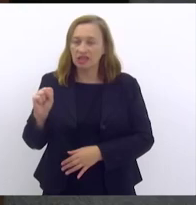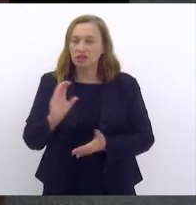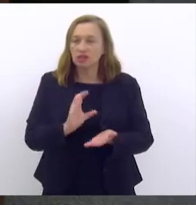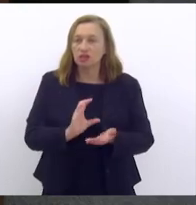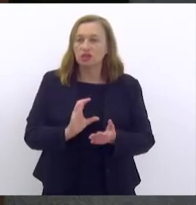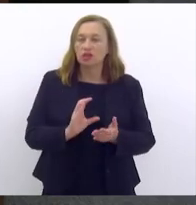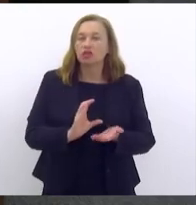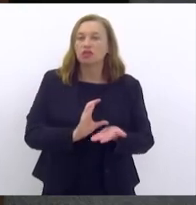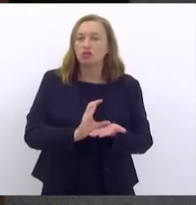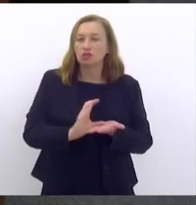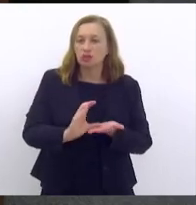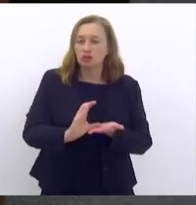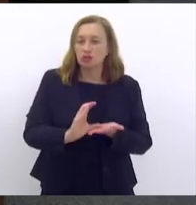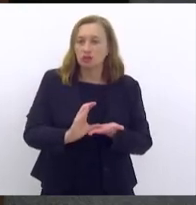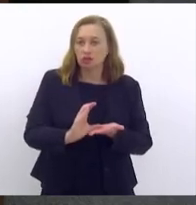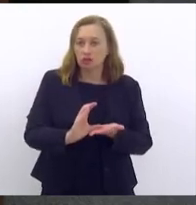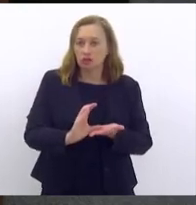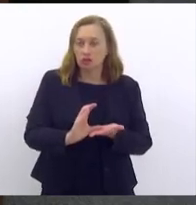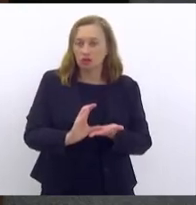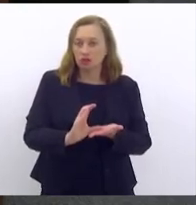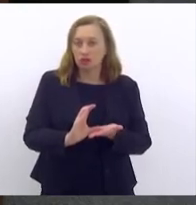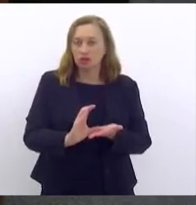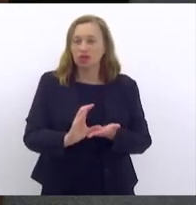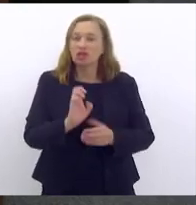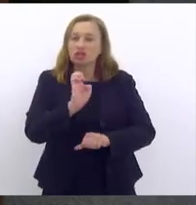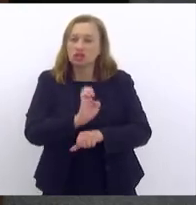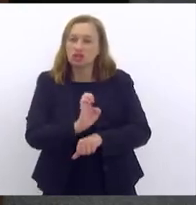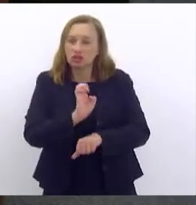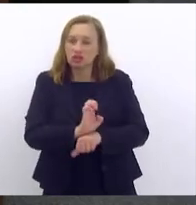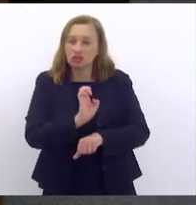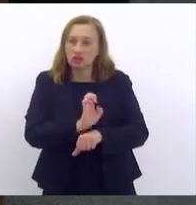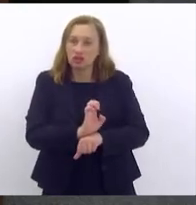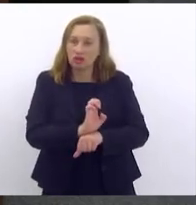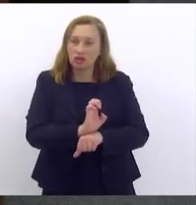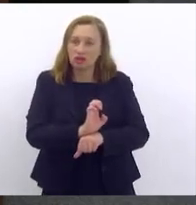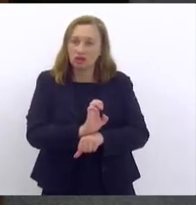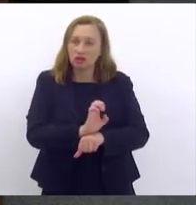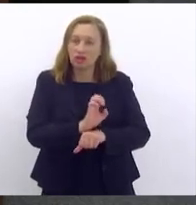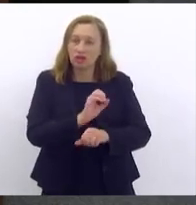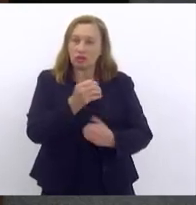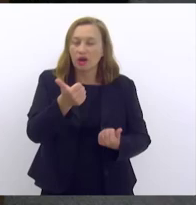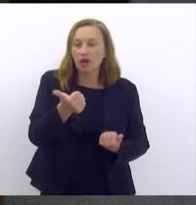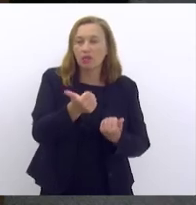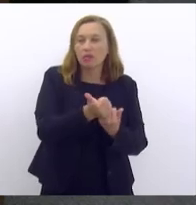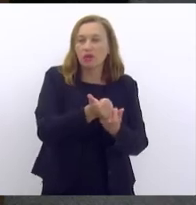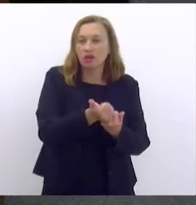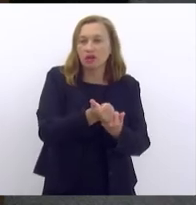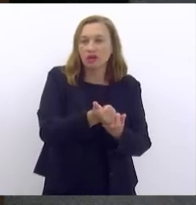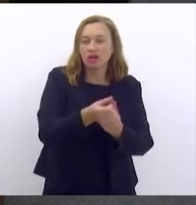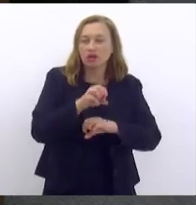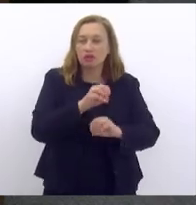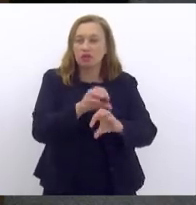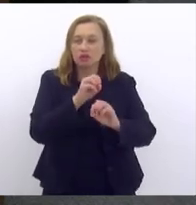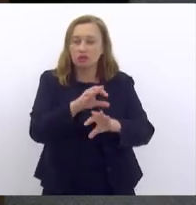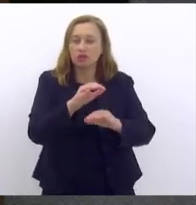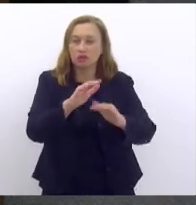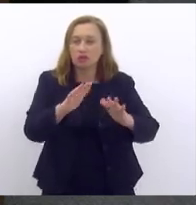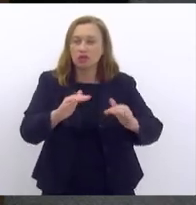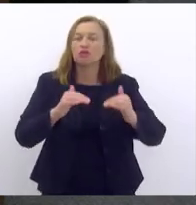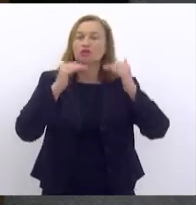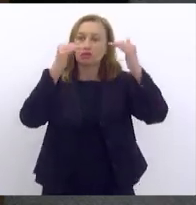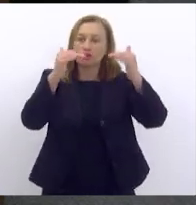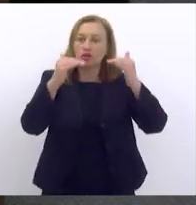de Custeio para Assistência Estudantil no Ensino Superior. Hoje, as nossas universidades, o UERJ e o UENF,